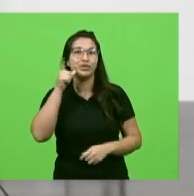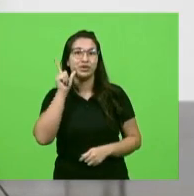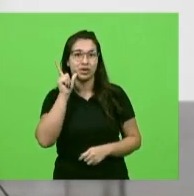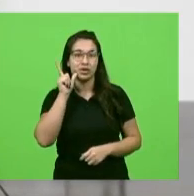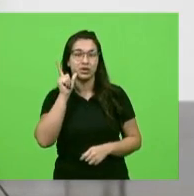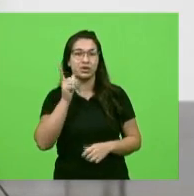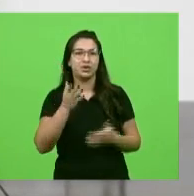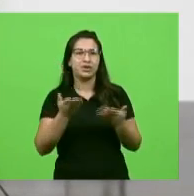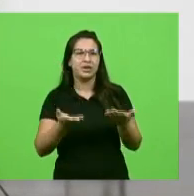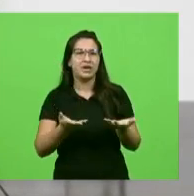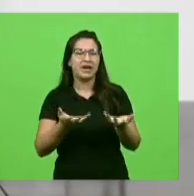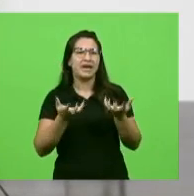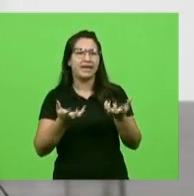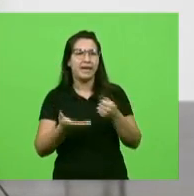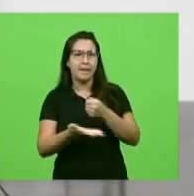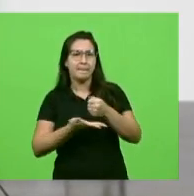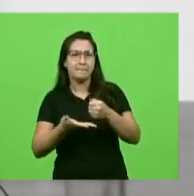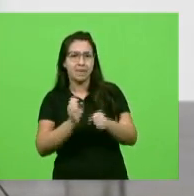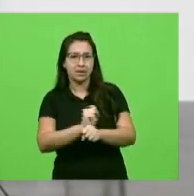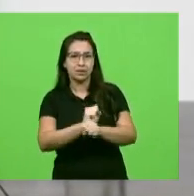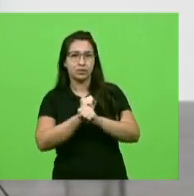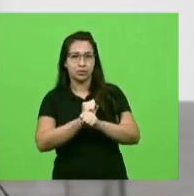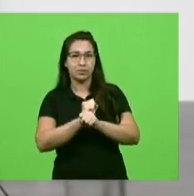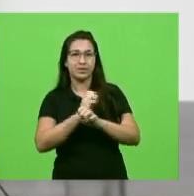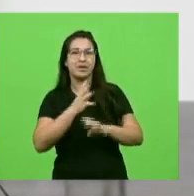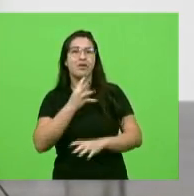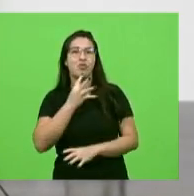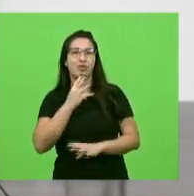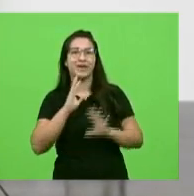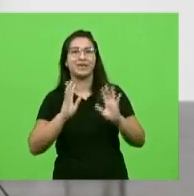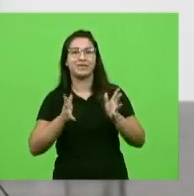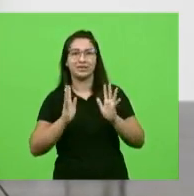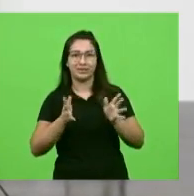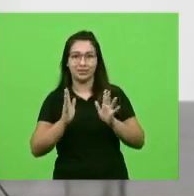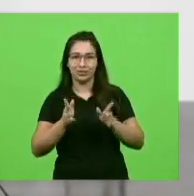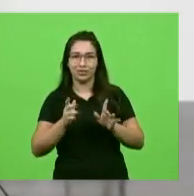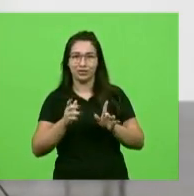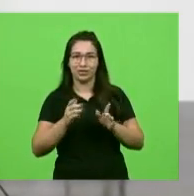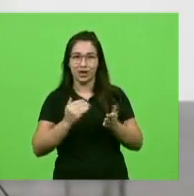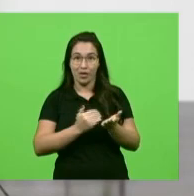fato bem conhecido desde janeiro. Mas, ao